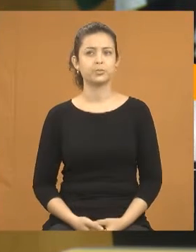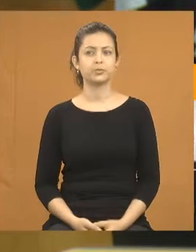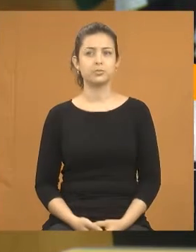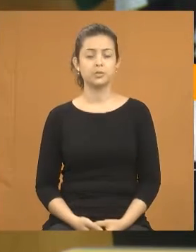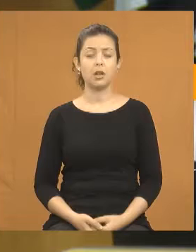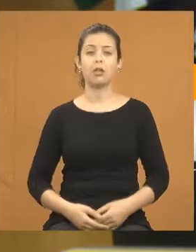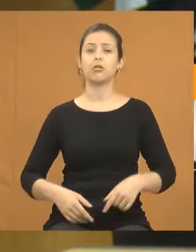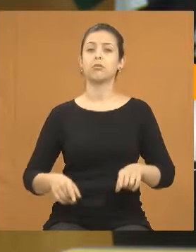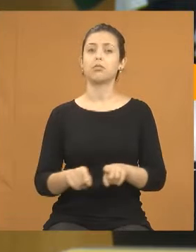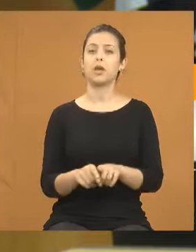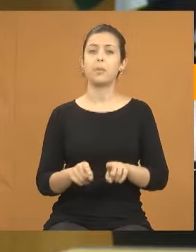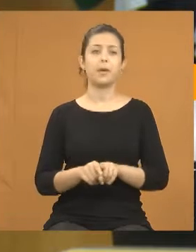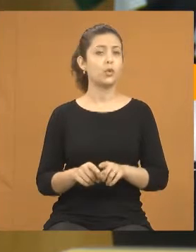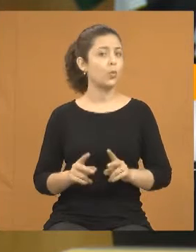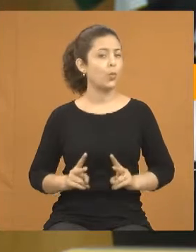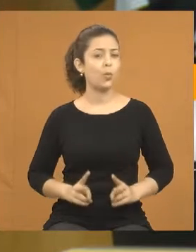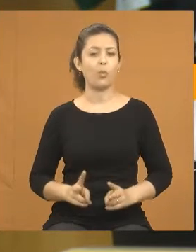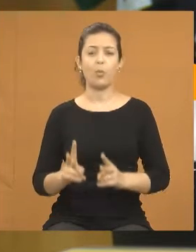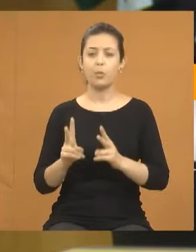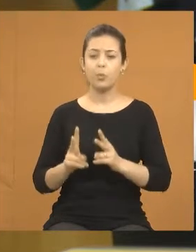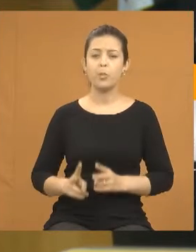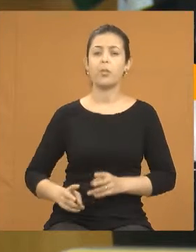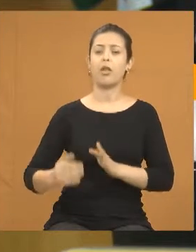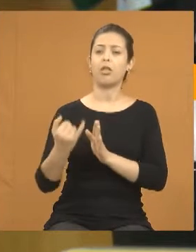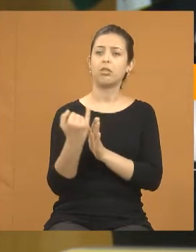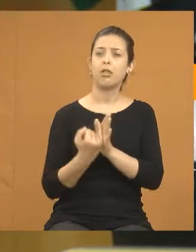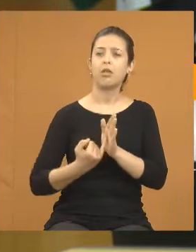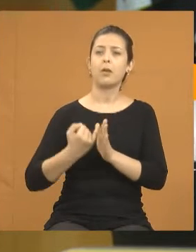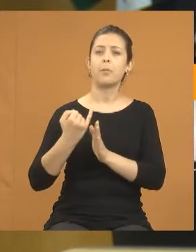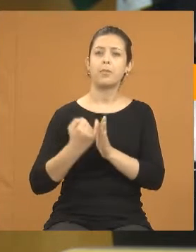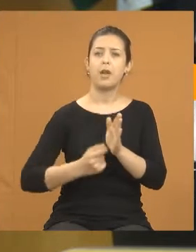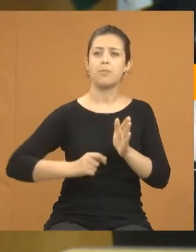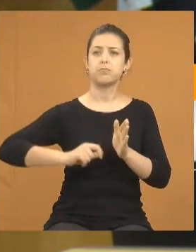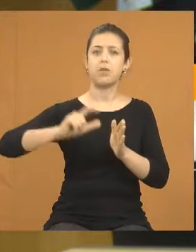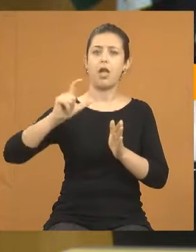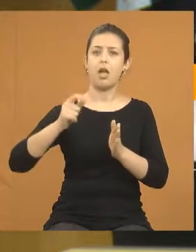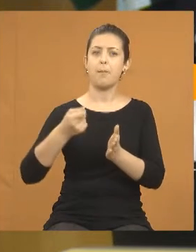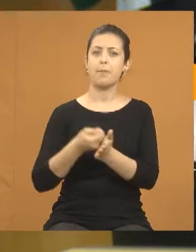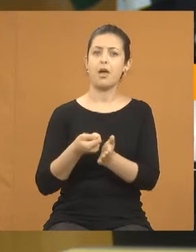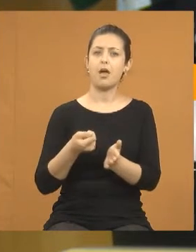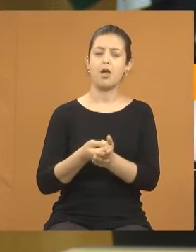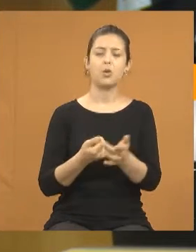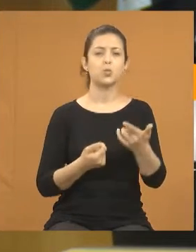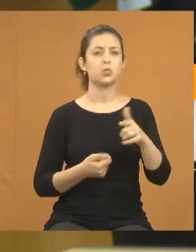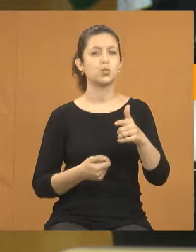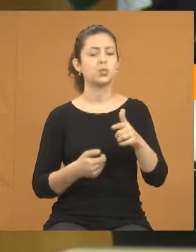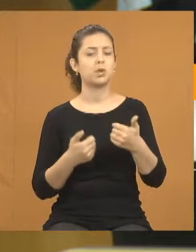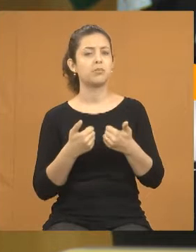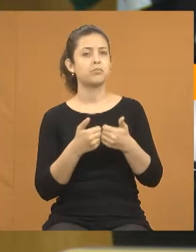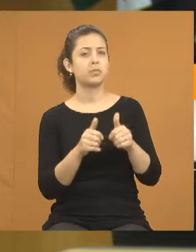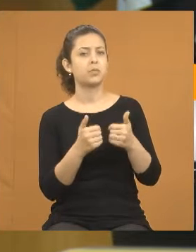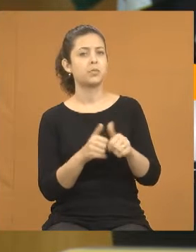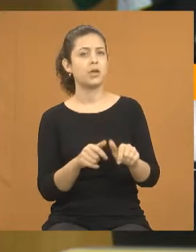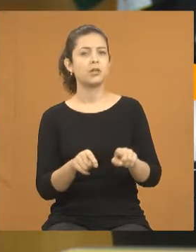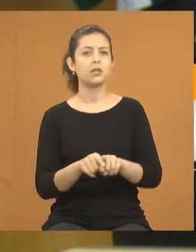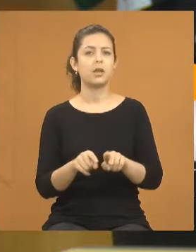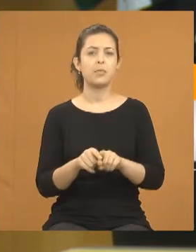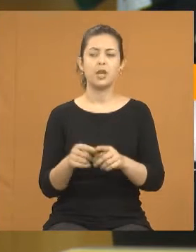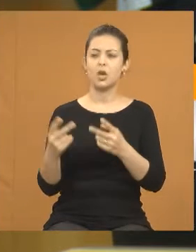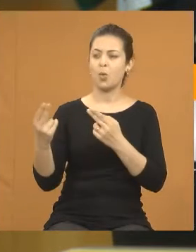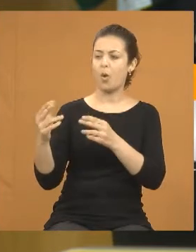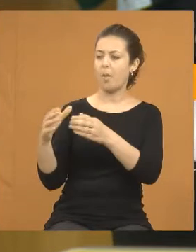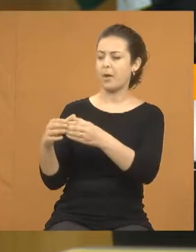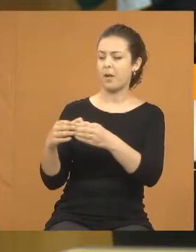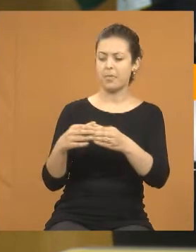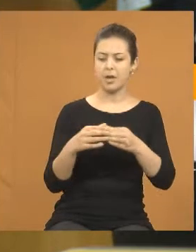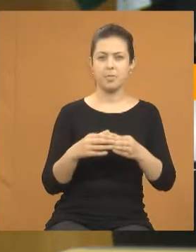para que a população não continue pagando uma tarifa alta e não tendo transporte, assim como os moradores do Campo Grande, Jardim do